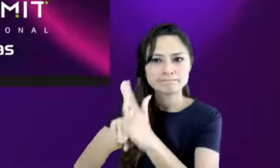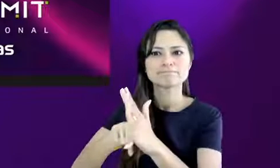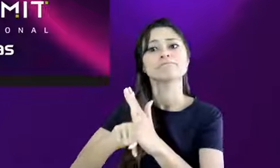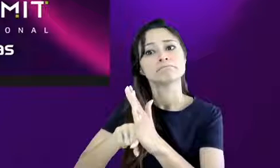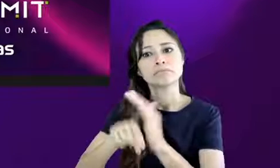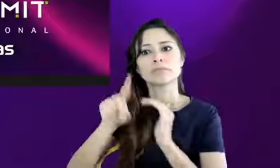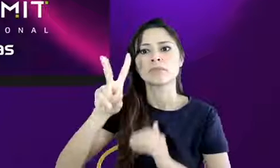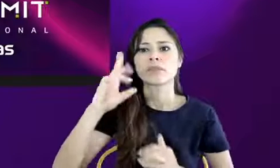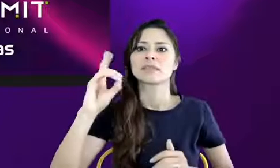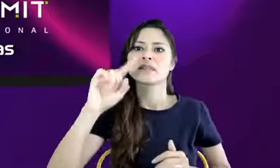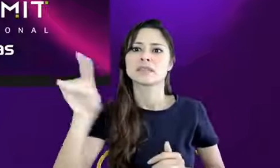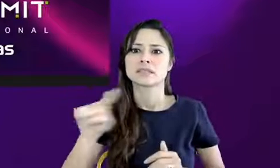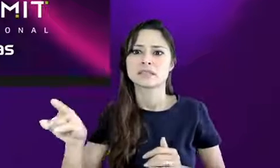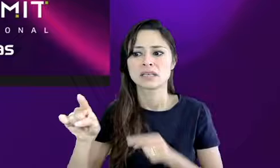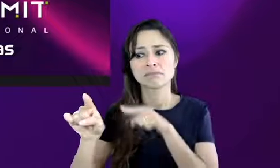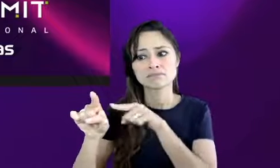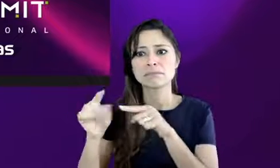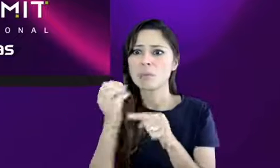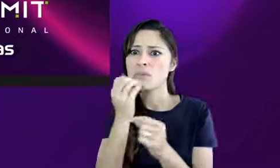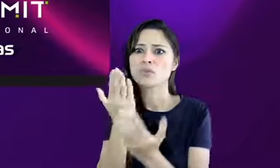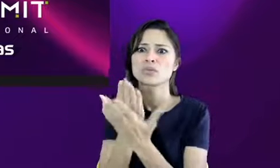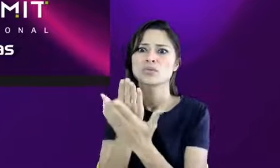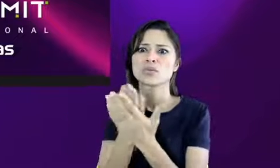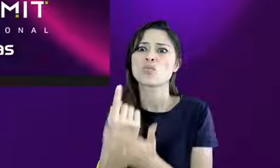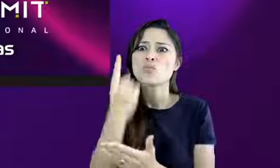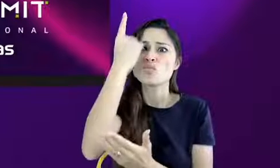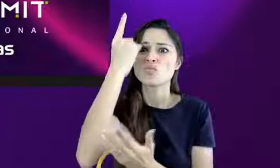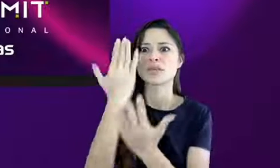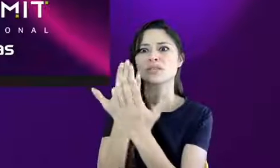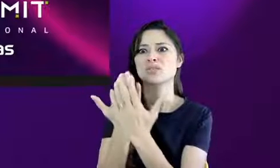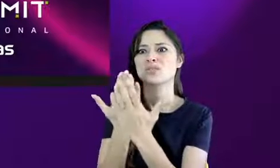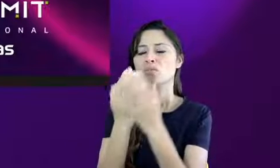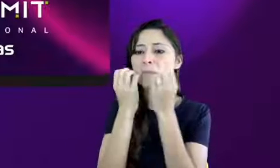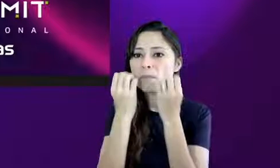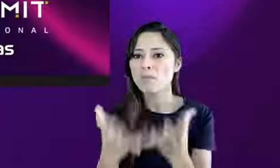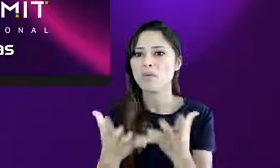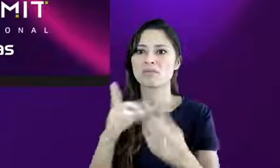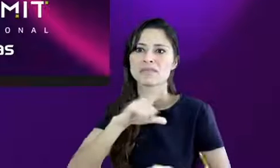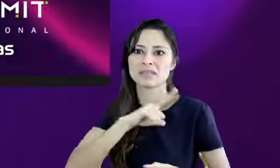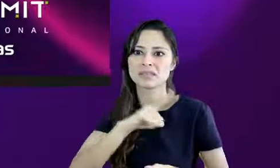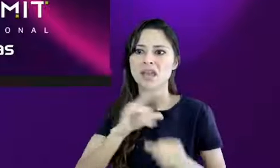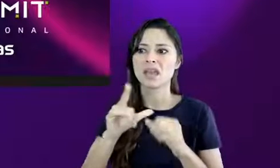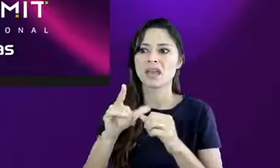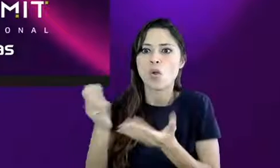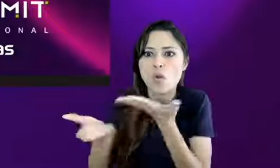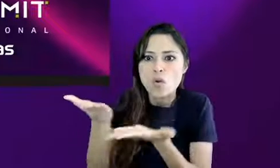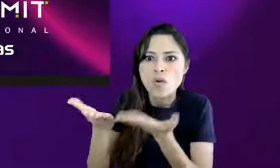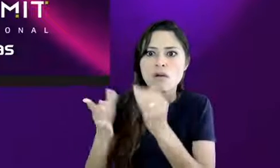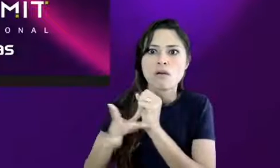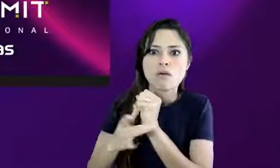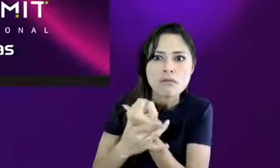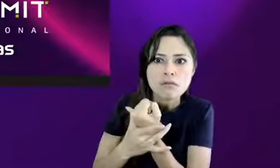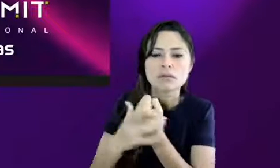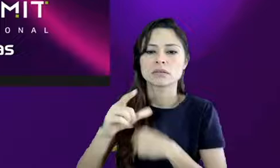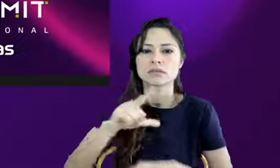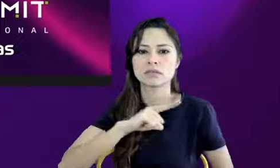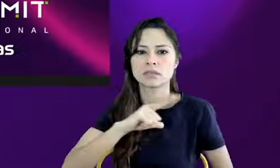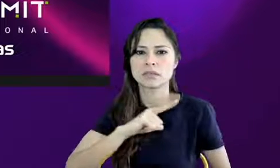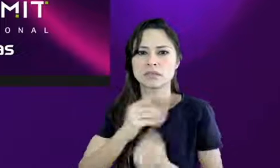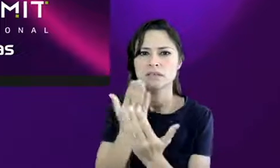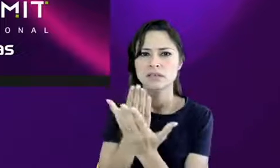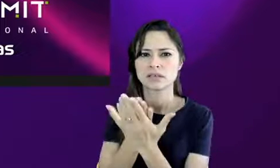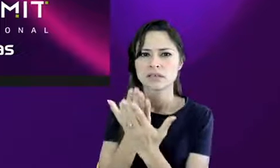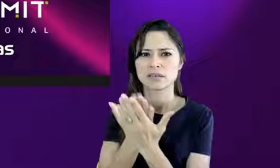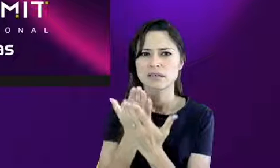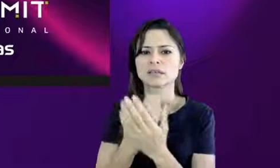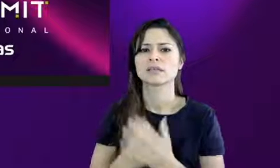maior nível de evidência, porque é o único que tem um estudo prospectivo, randomizado, controlado na doença fistulizante perianal, que é o estudo